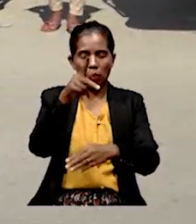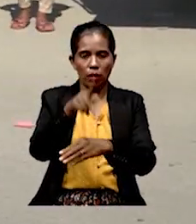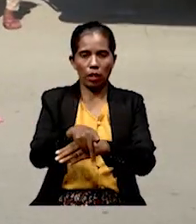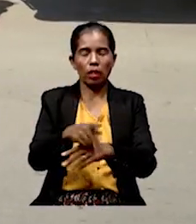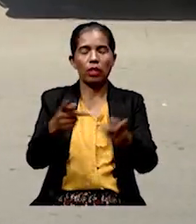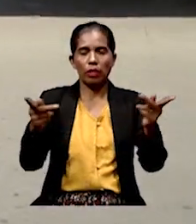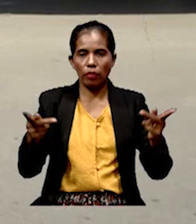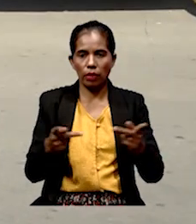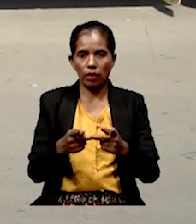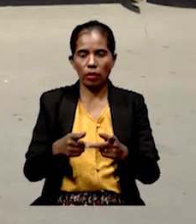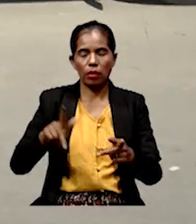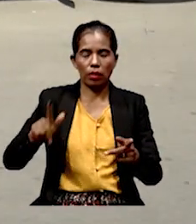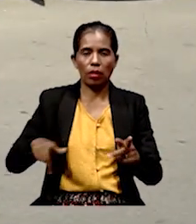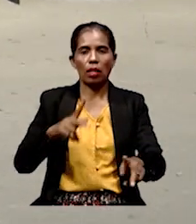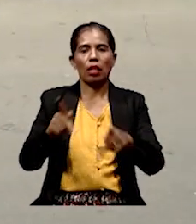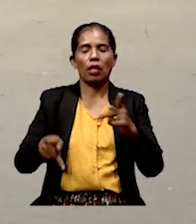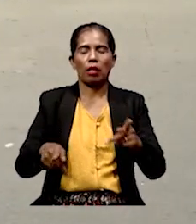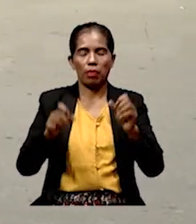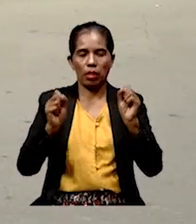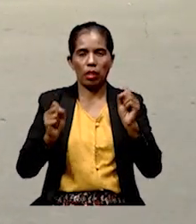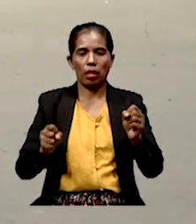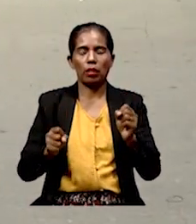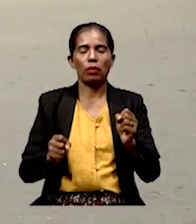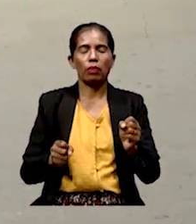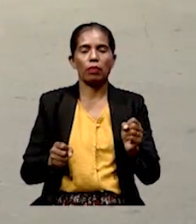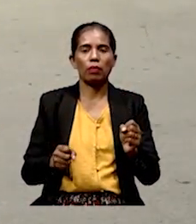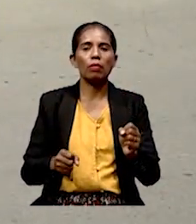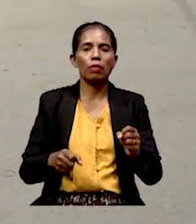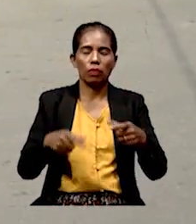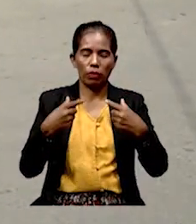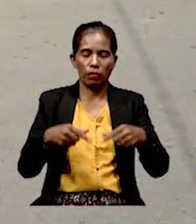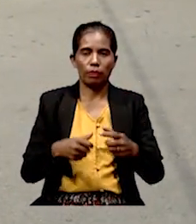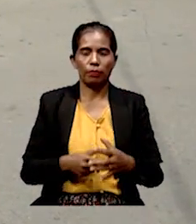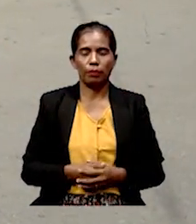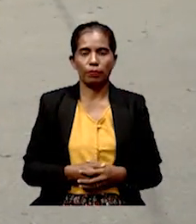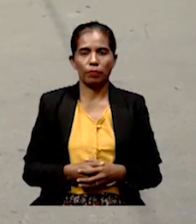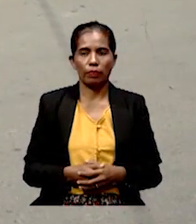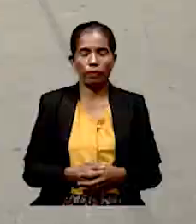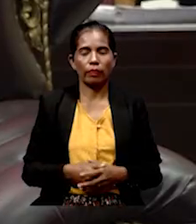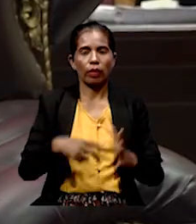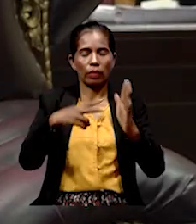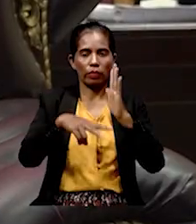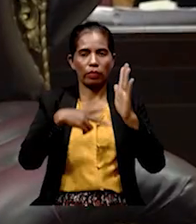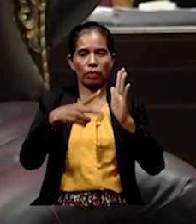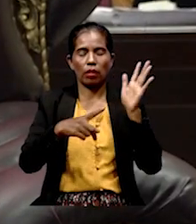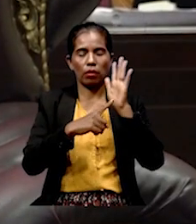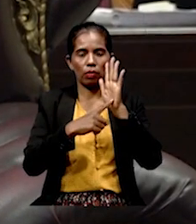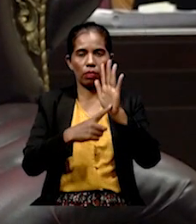fating ne be saitarje tu ba ema atu asalta ba komunidade. Video rekaman dene viralos